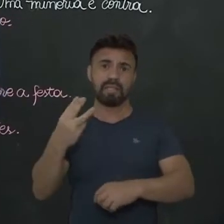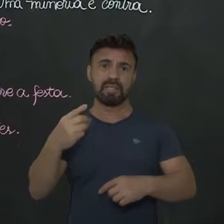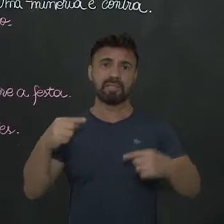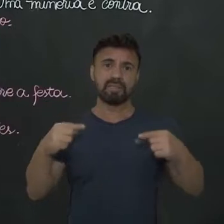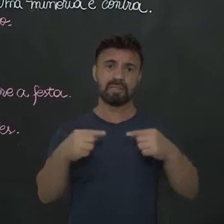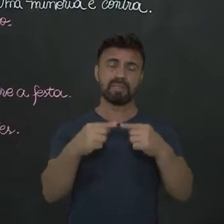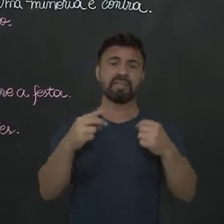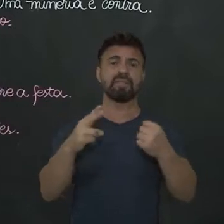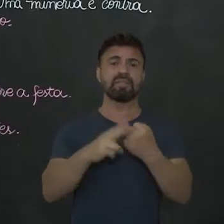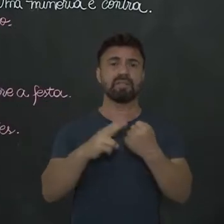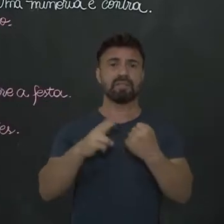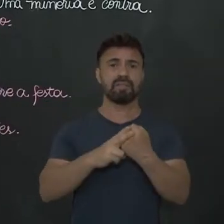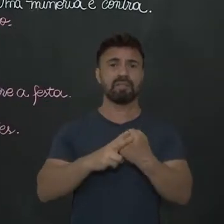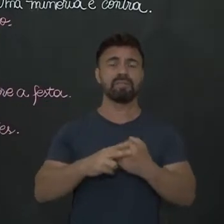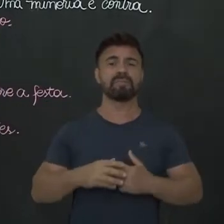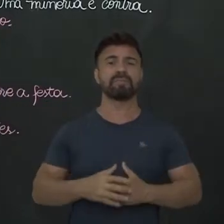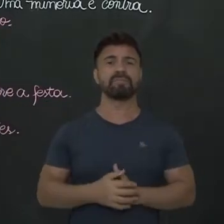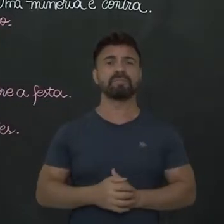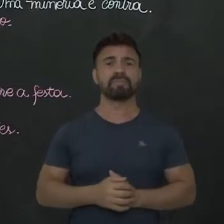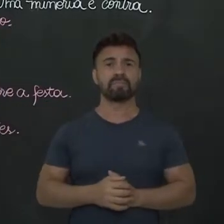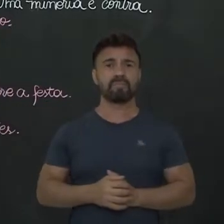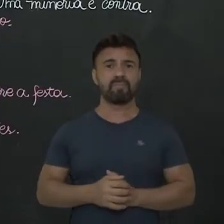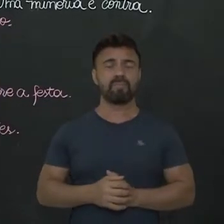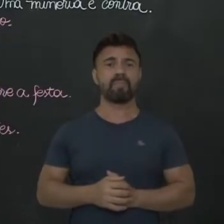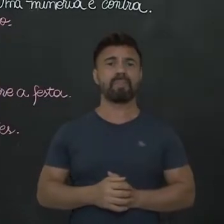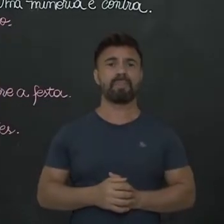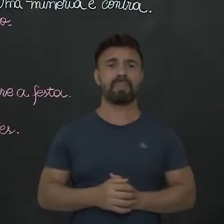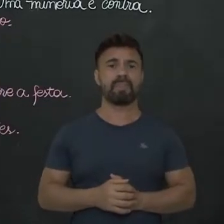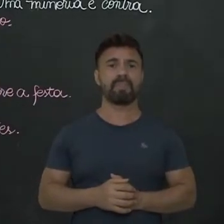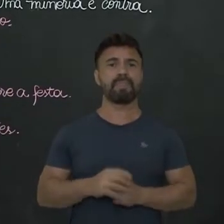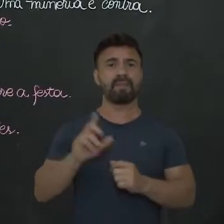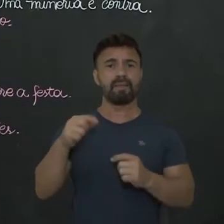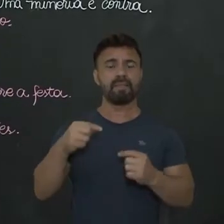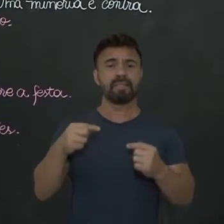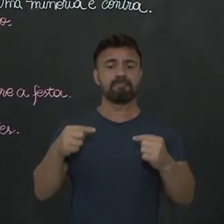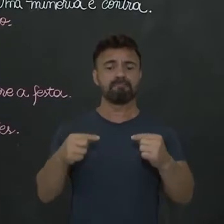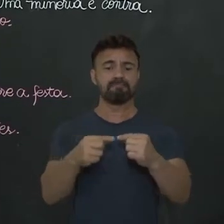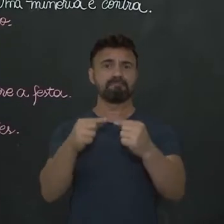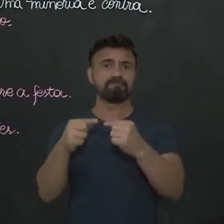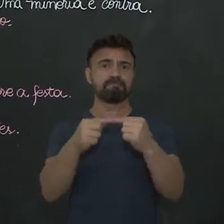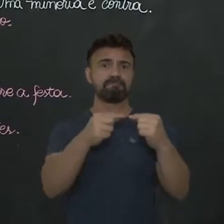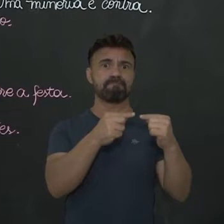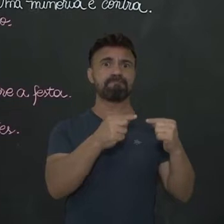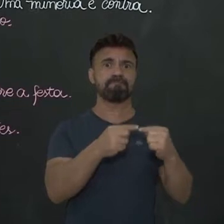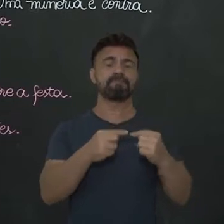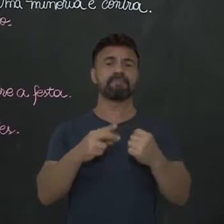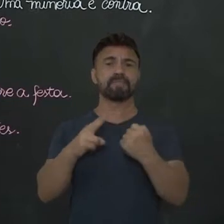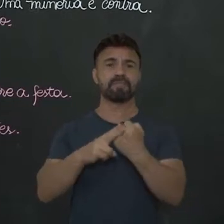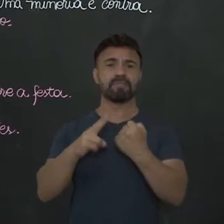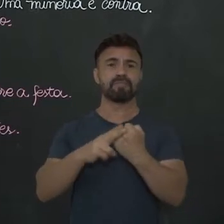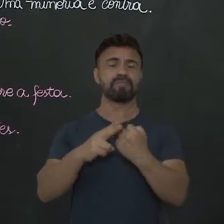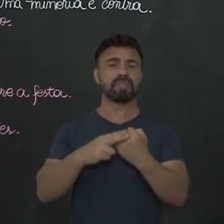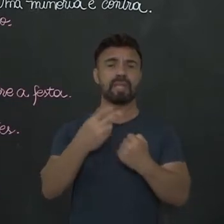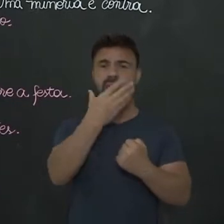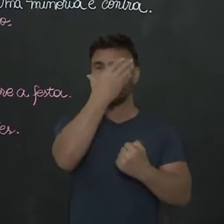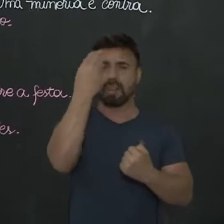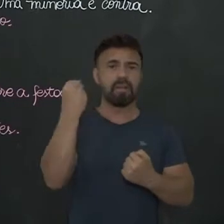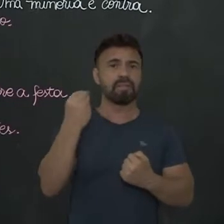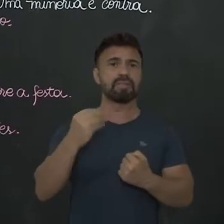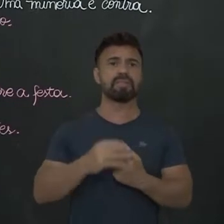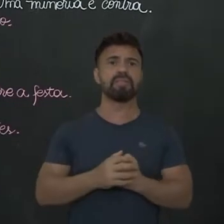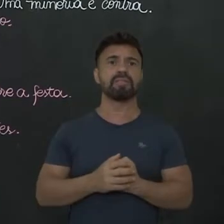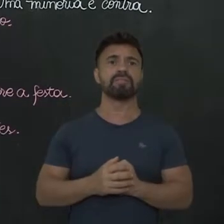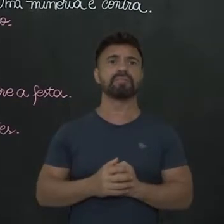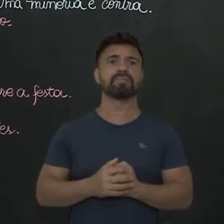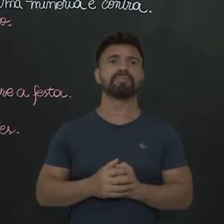verbo concorda com a expressão 3h. Então a relação aí é estabelecida entre o verbo e o termo com o qual ele se refere. Não esquece disso,